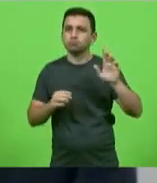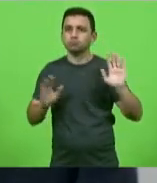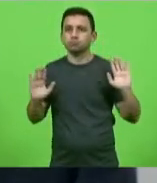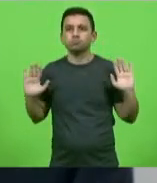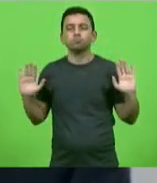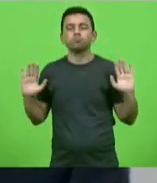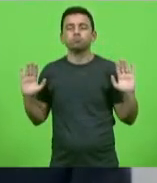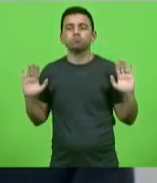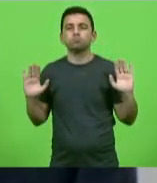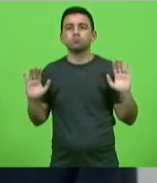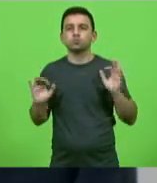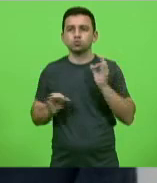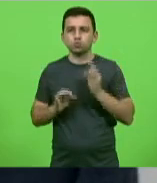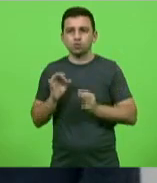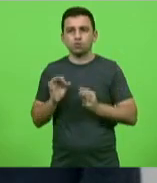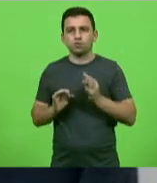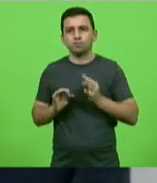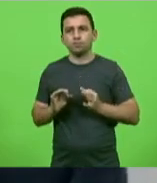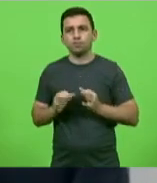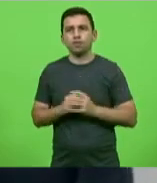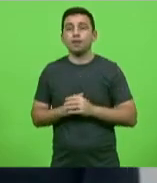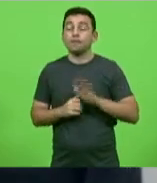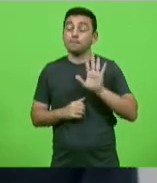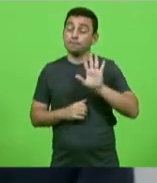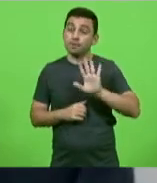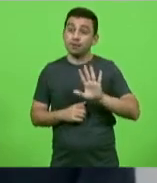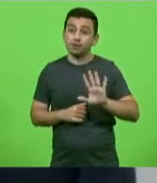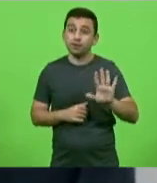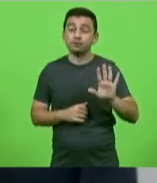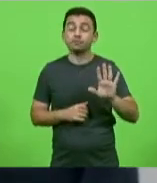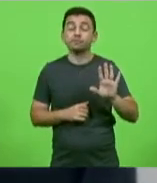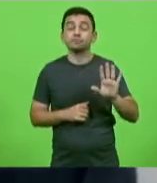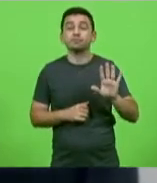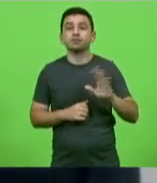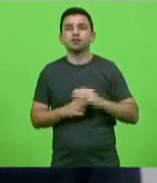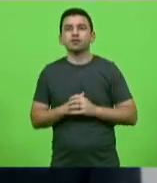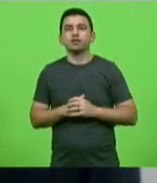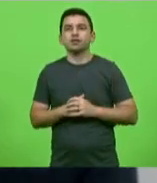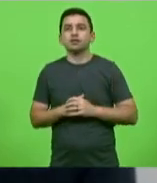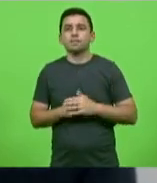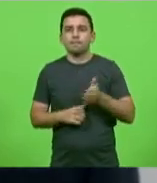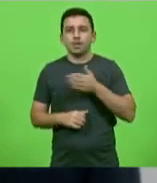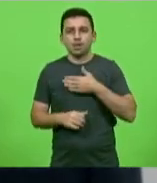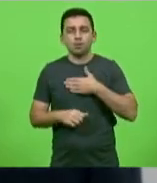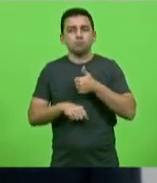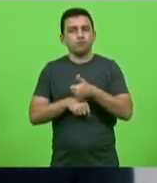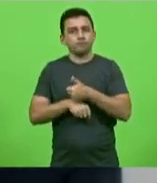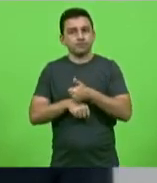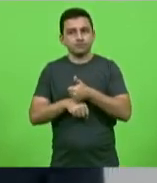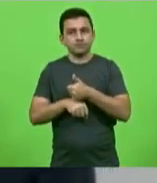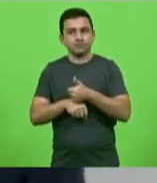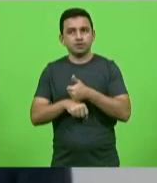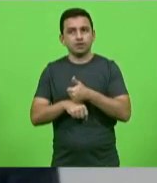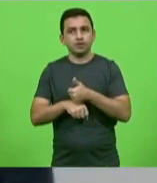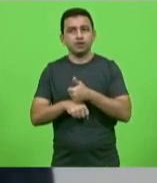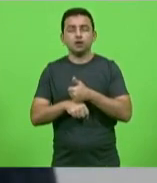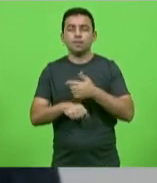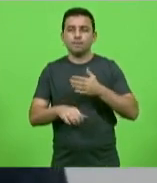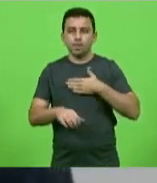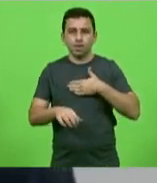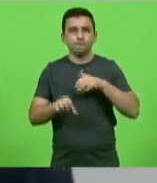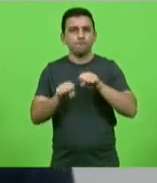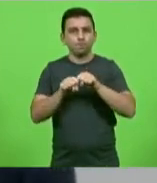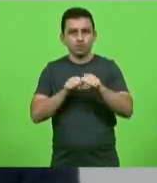o façam. Eu não tenho condições. Mas, todavia, pelo exercício da profissão, pela